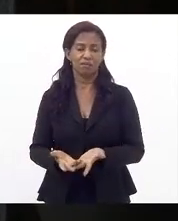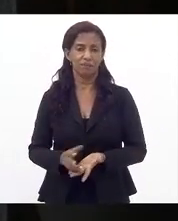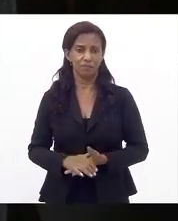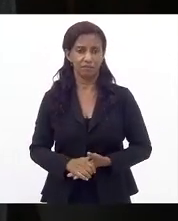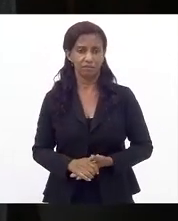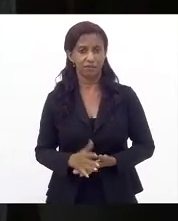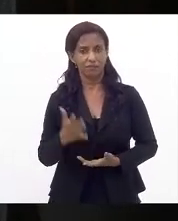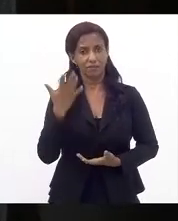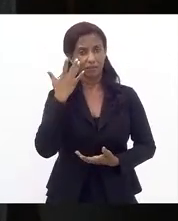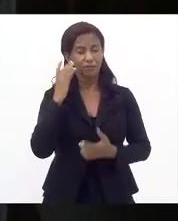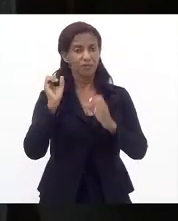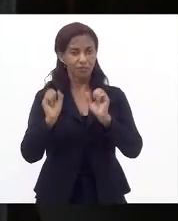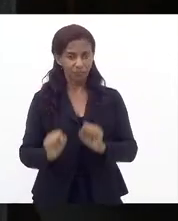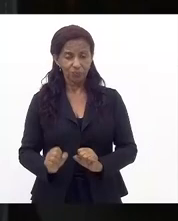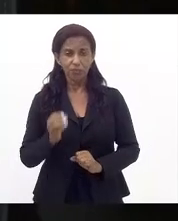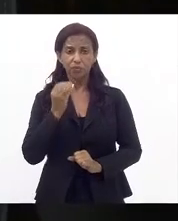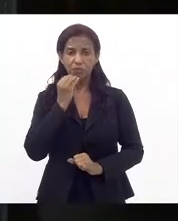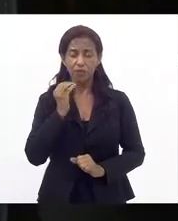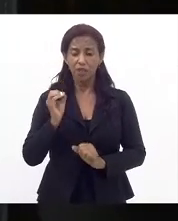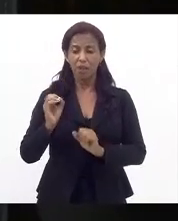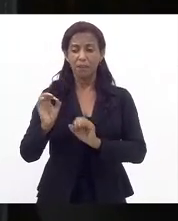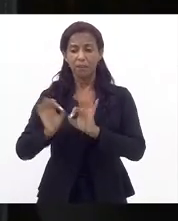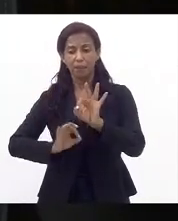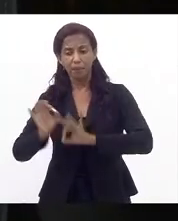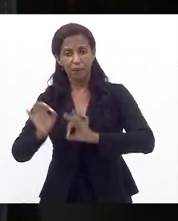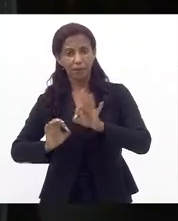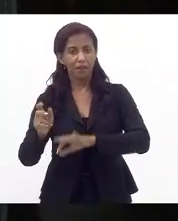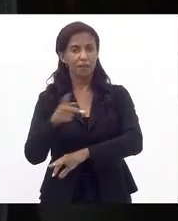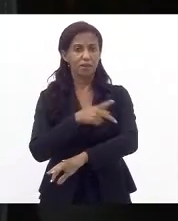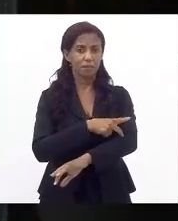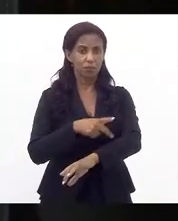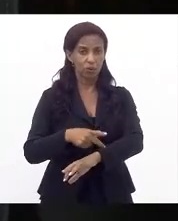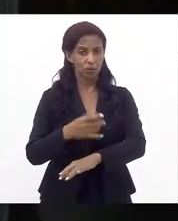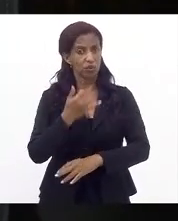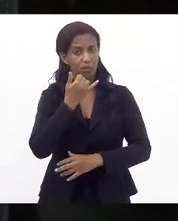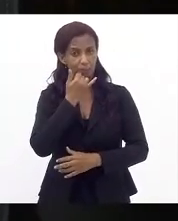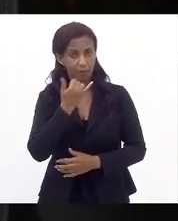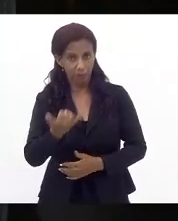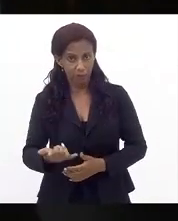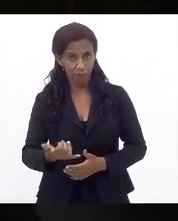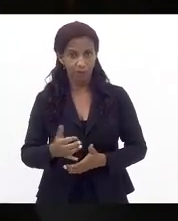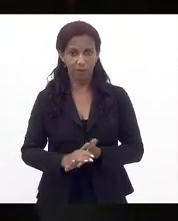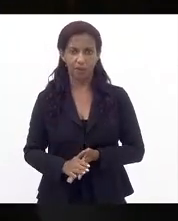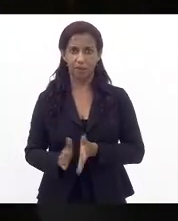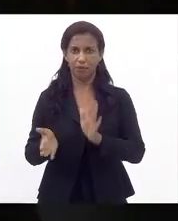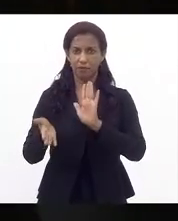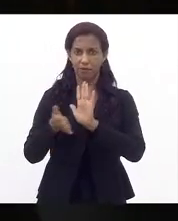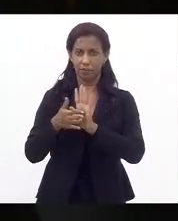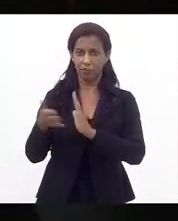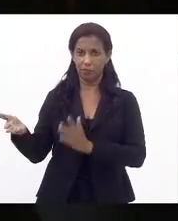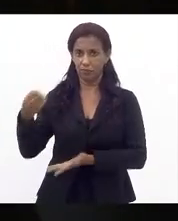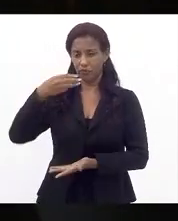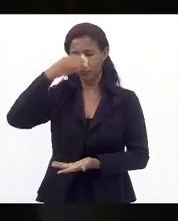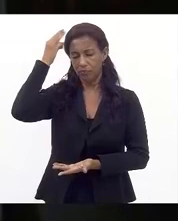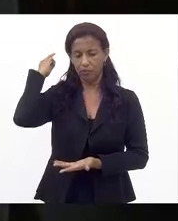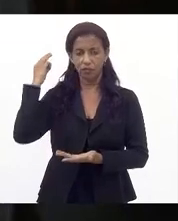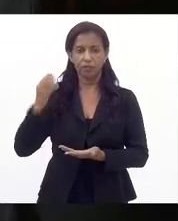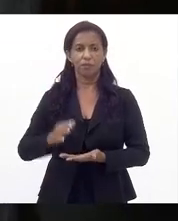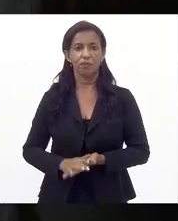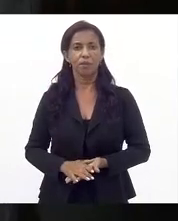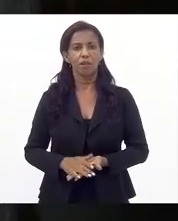e acho que ele podia preparar essa pedagogia ou Sérgio você me perdoe e preocupo mais Pacheco